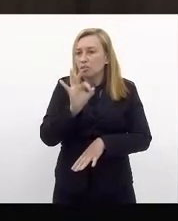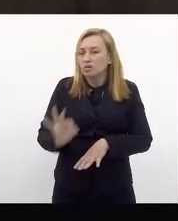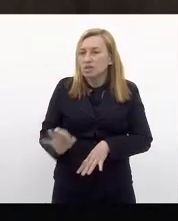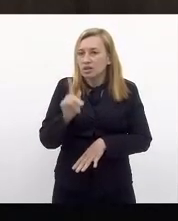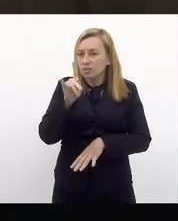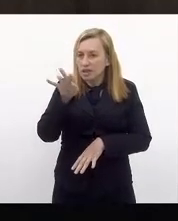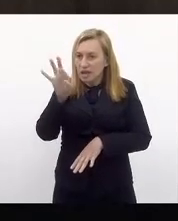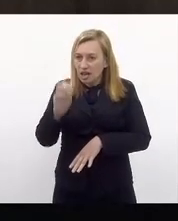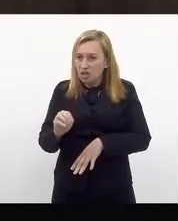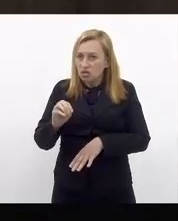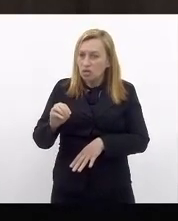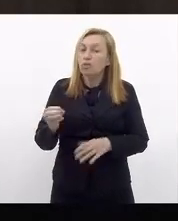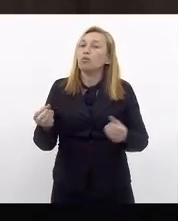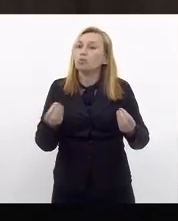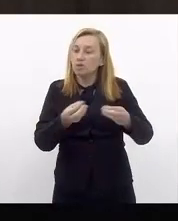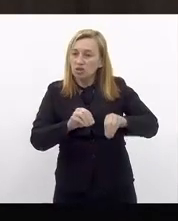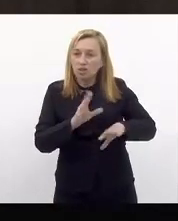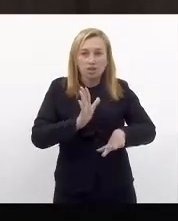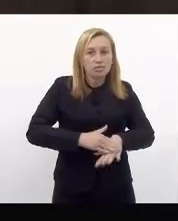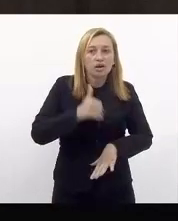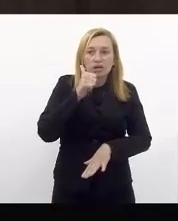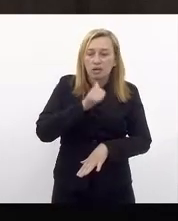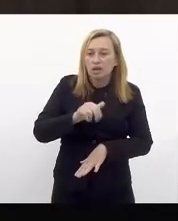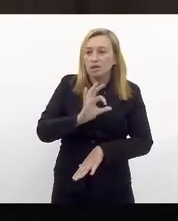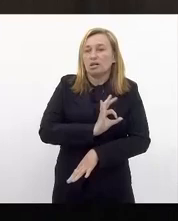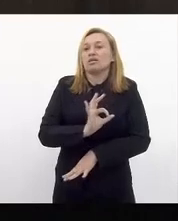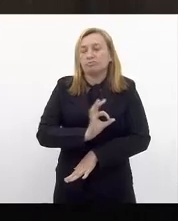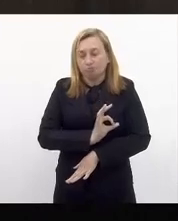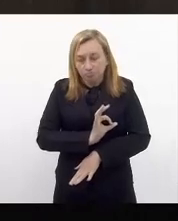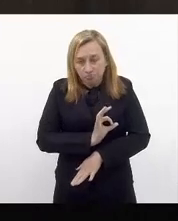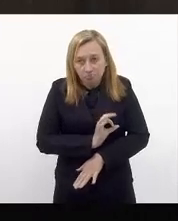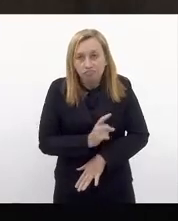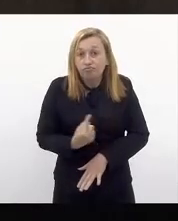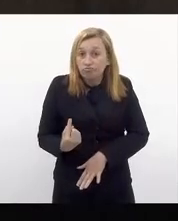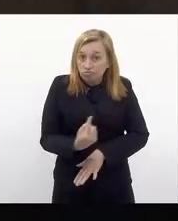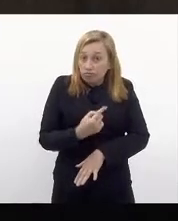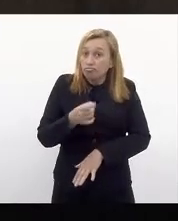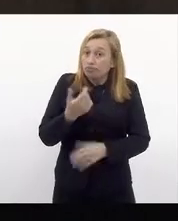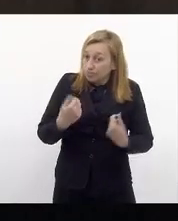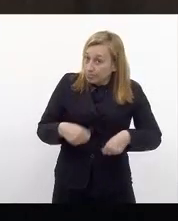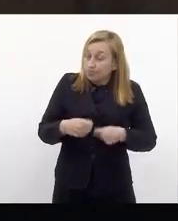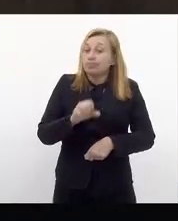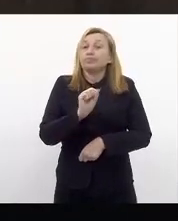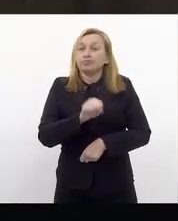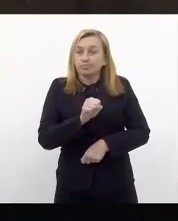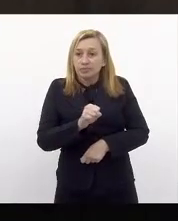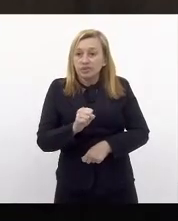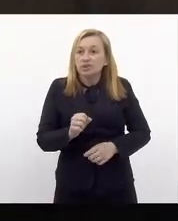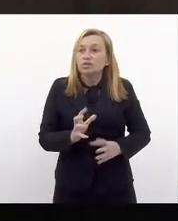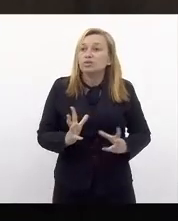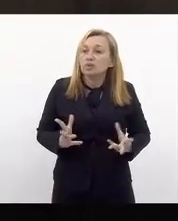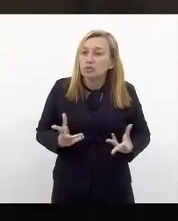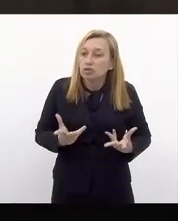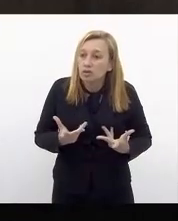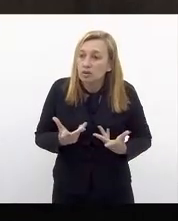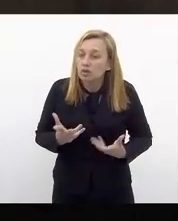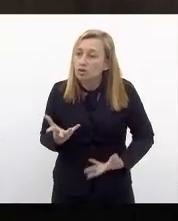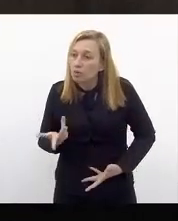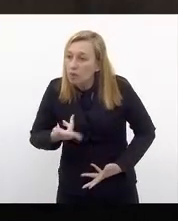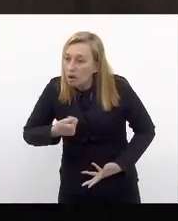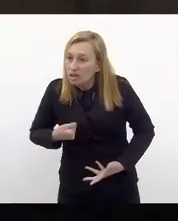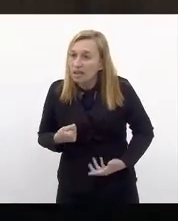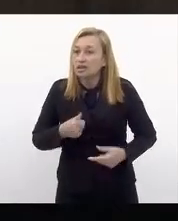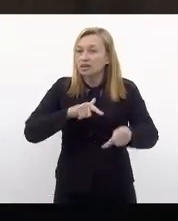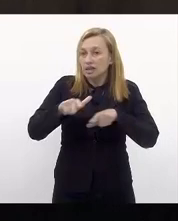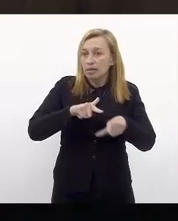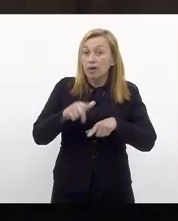penalizando demais as nossas policiais femininas e nós necessitamos sim de um tratamento diferenciado e